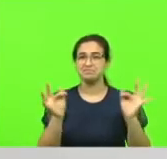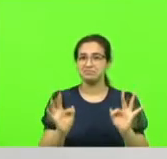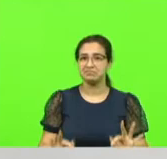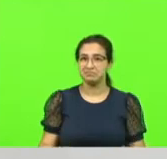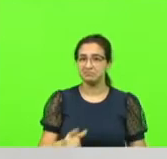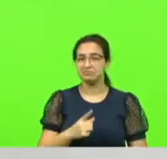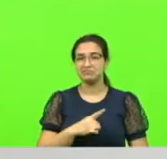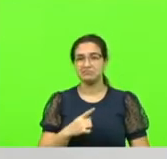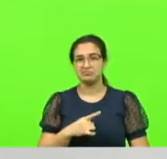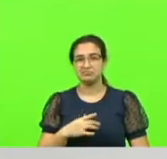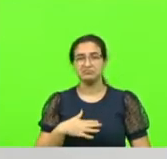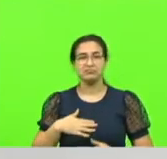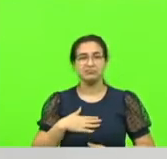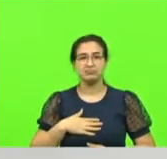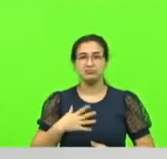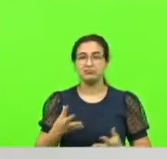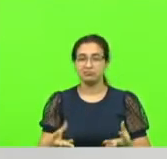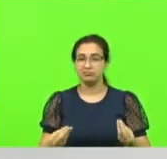vibramos,